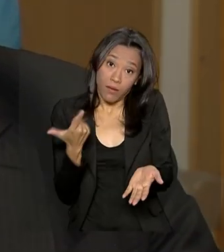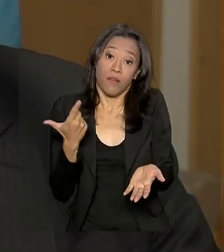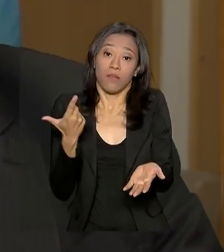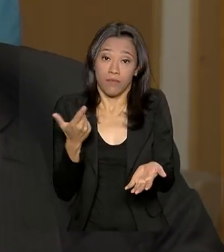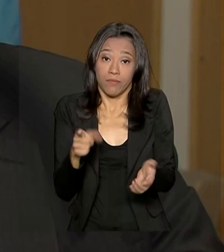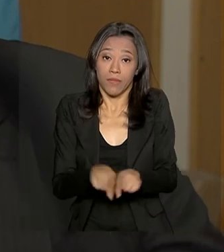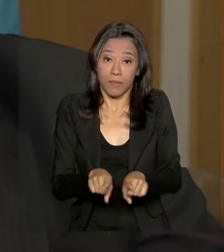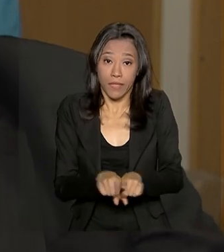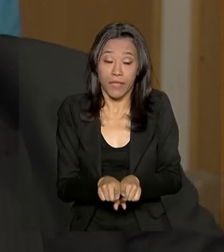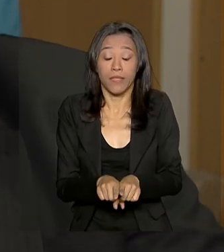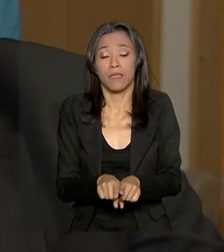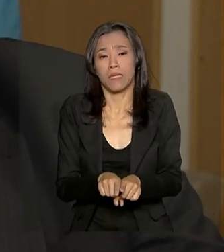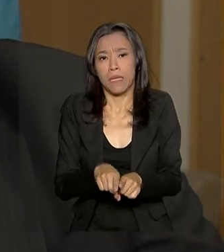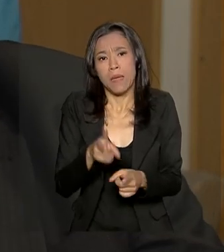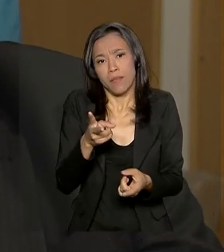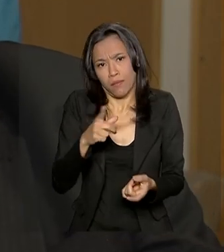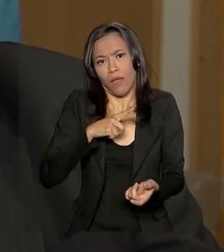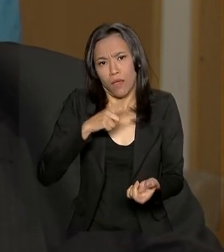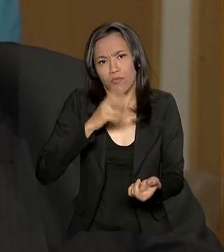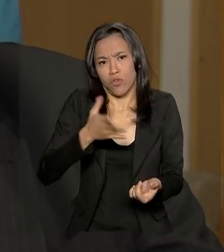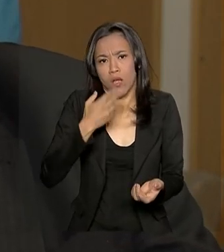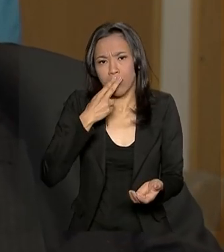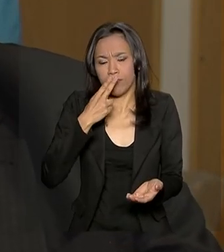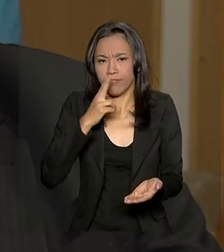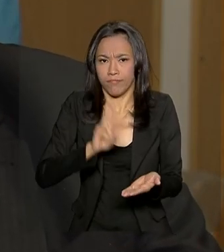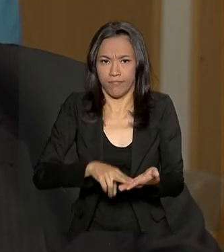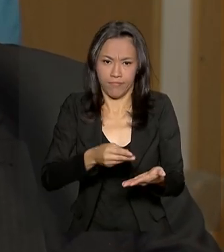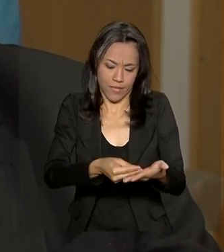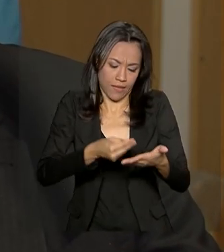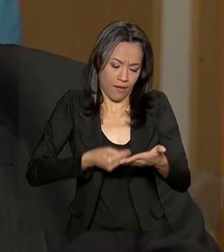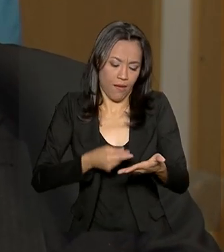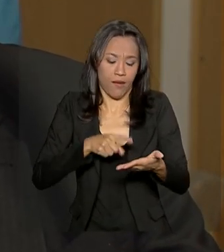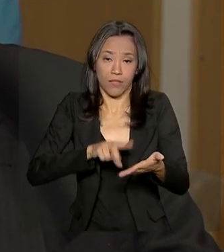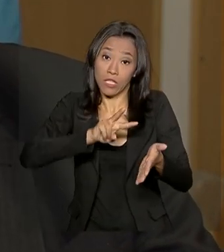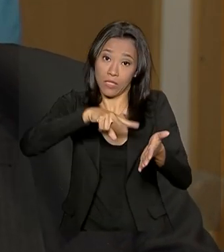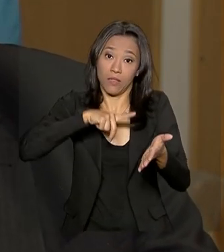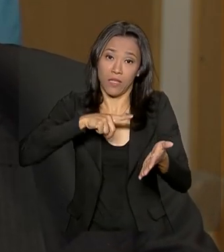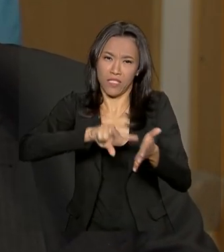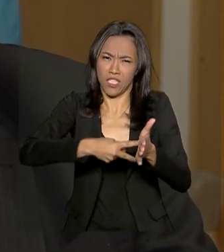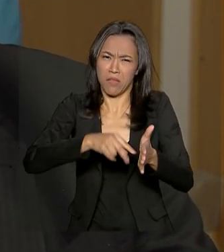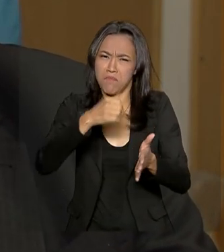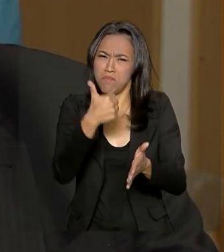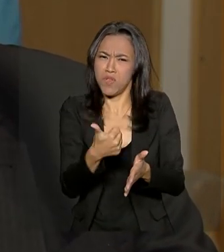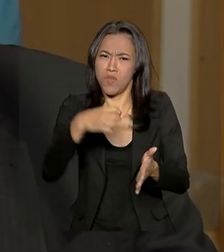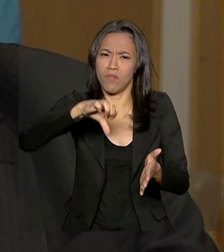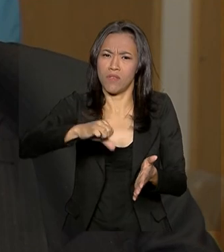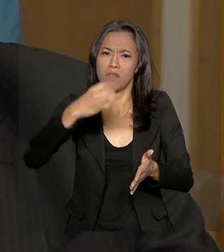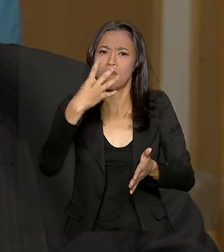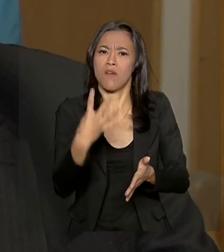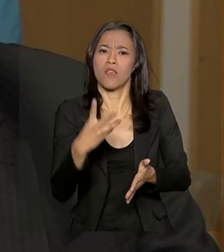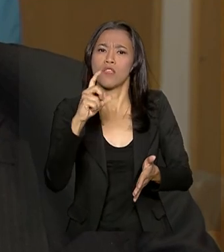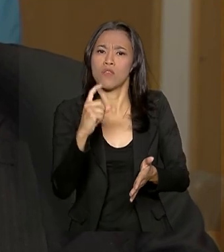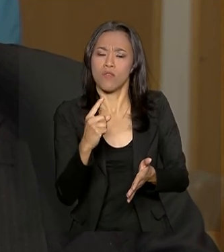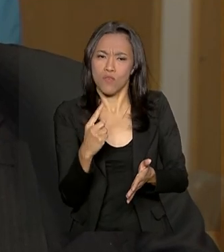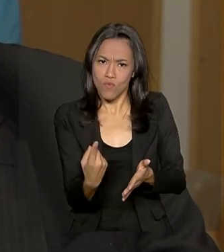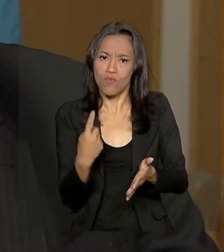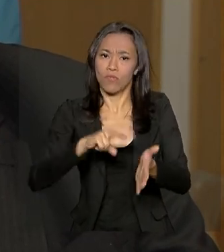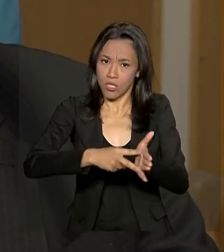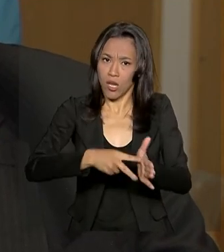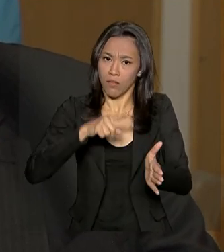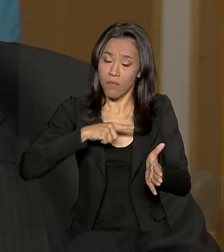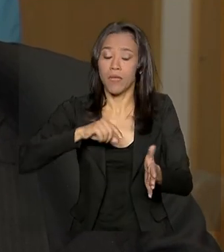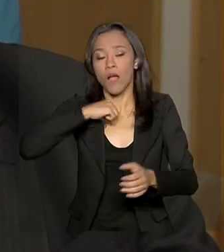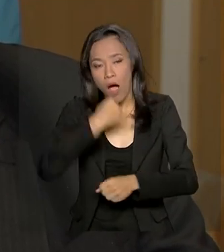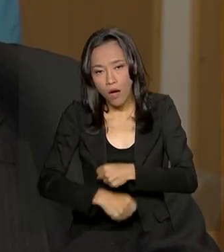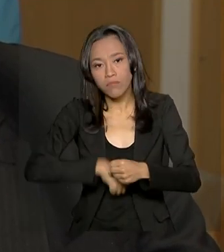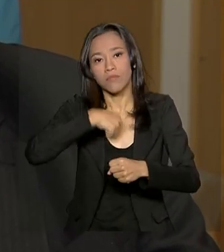disso mesmo você tendo o sindicato com esse que existe legalizar desde 1941 todo ano você precisava